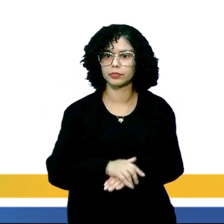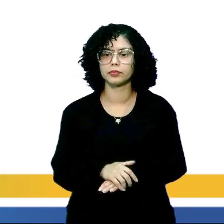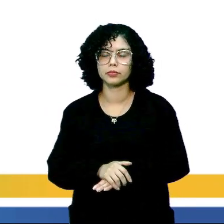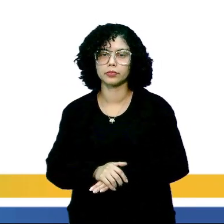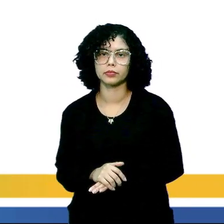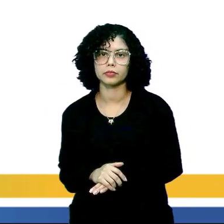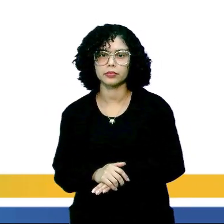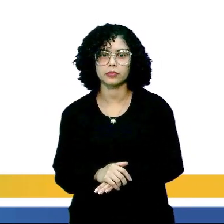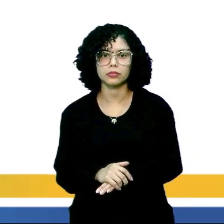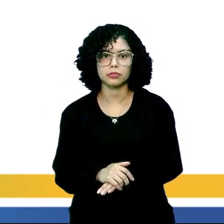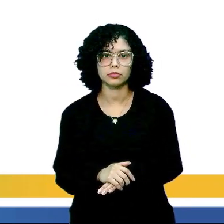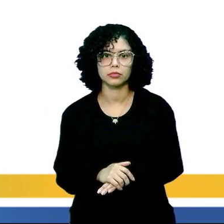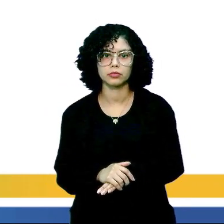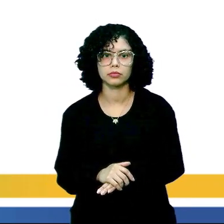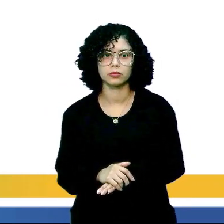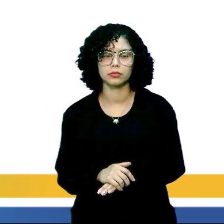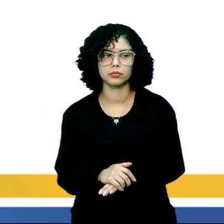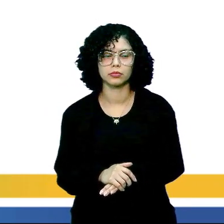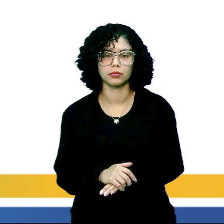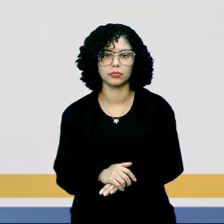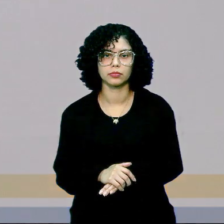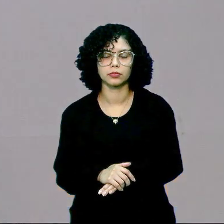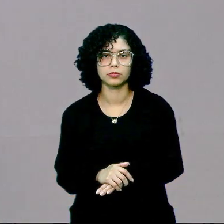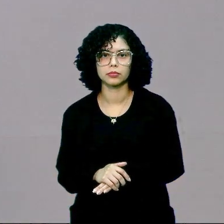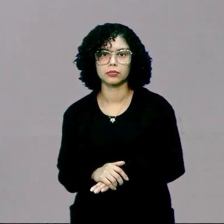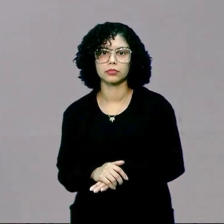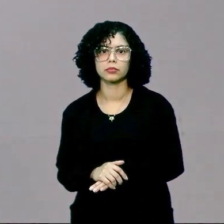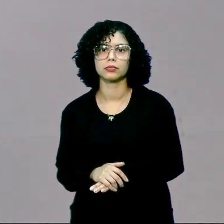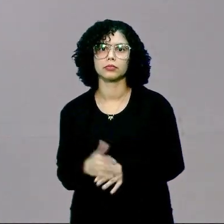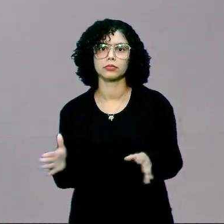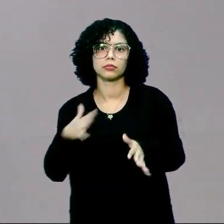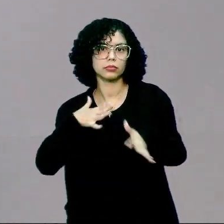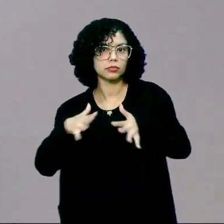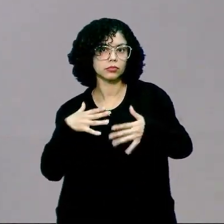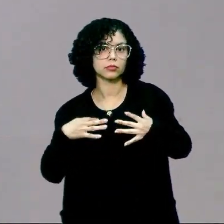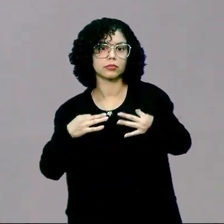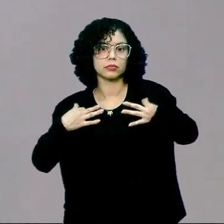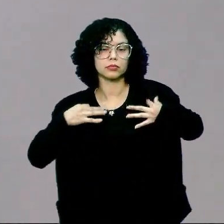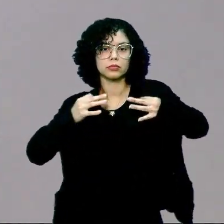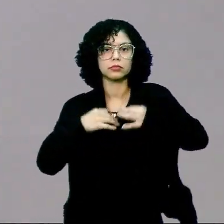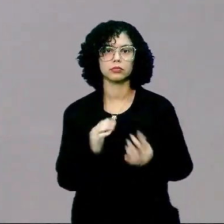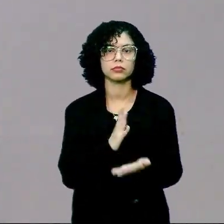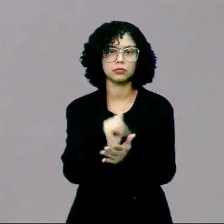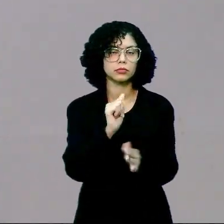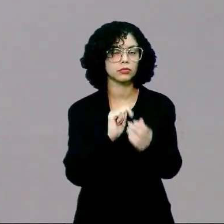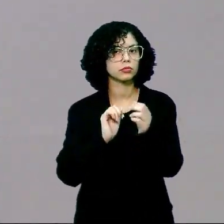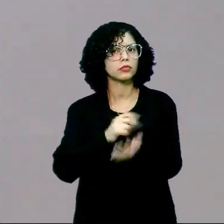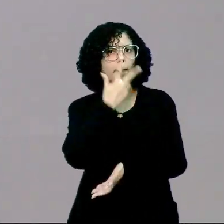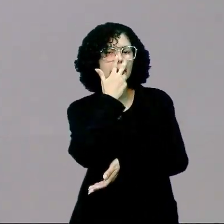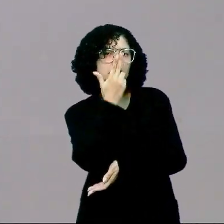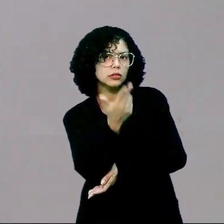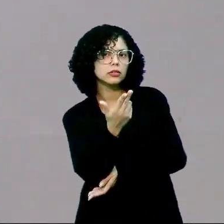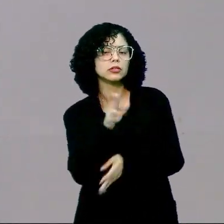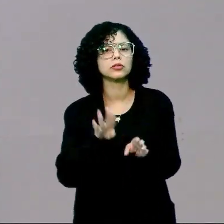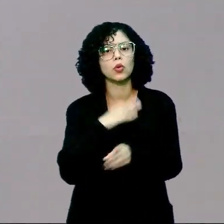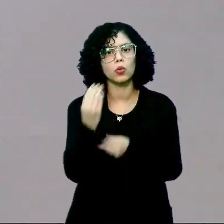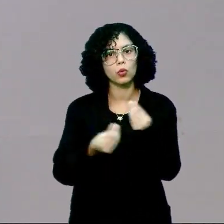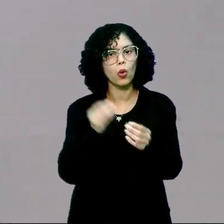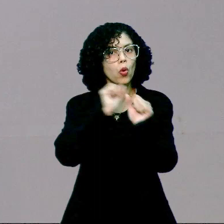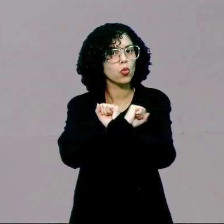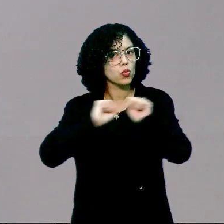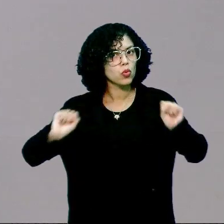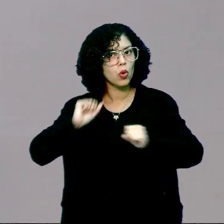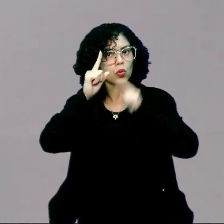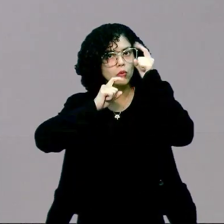é a letra B, abolir a escravidão africana. Esses movimentos, eles buscavam muitas coisas em comum, como a